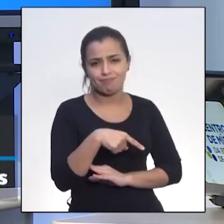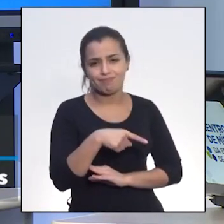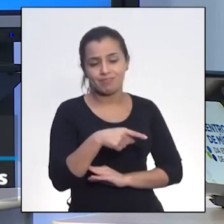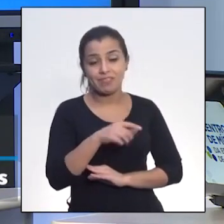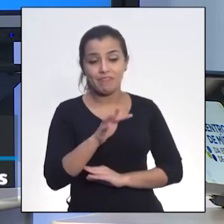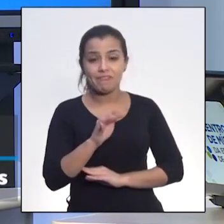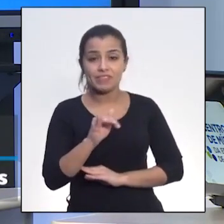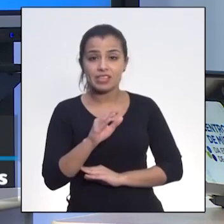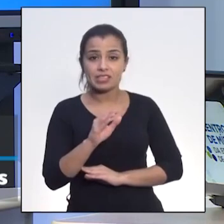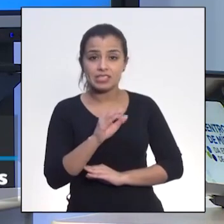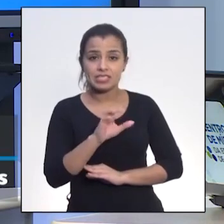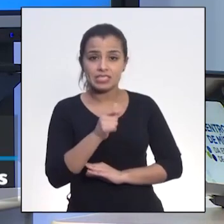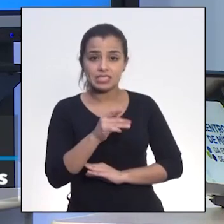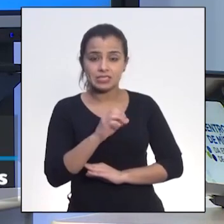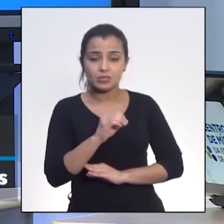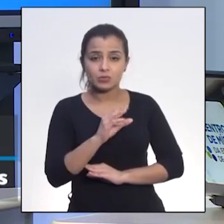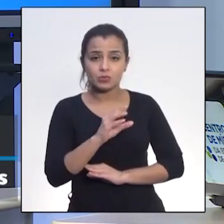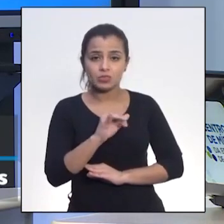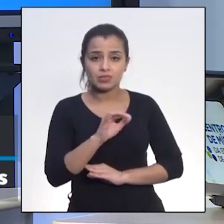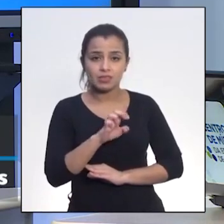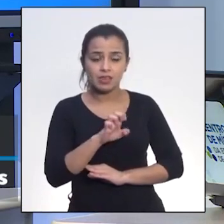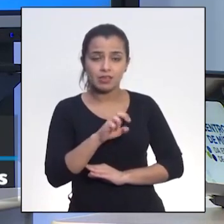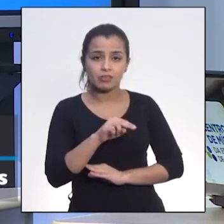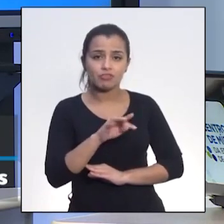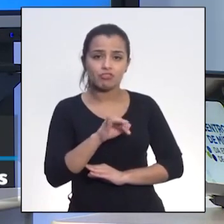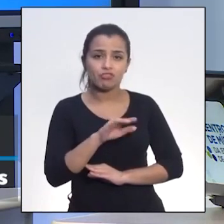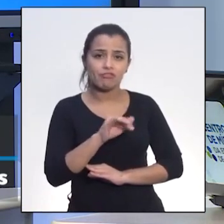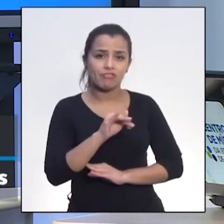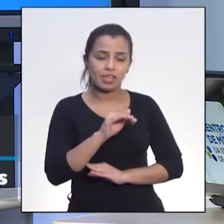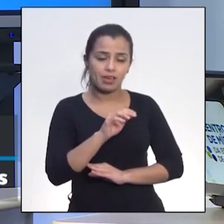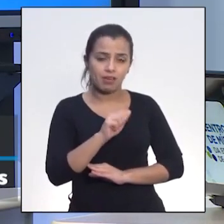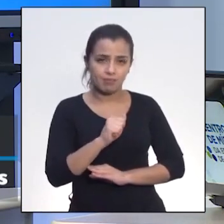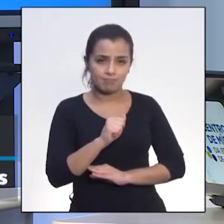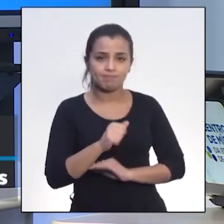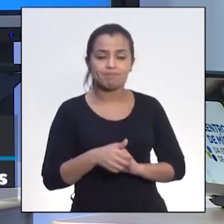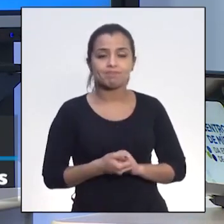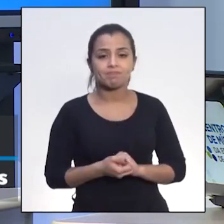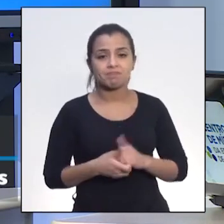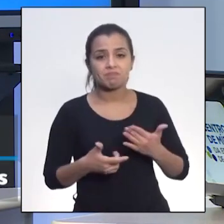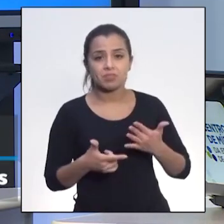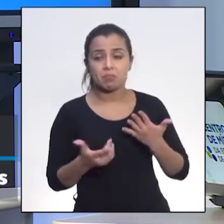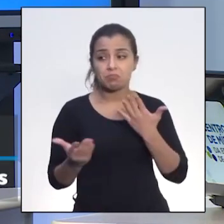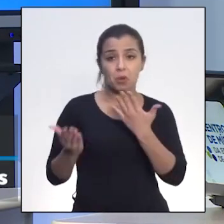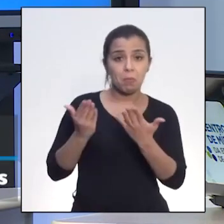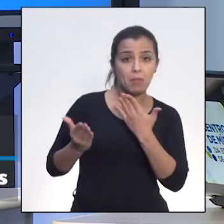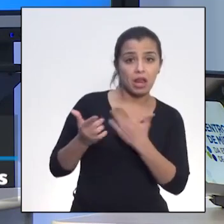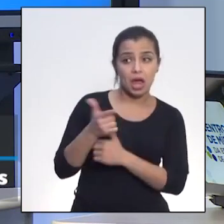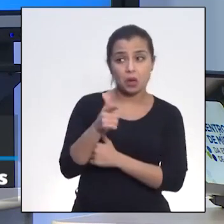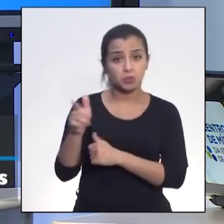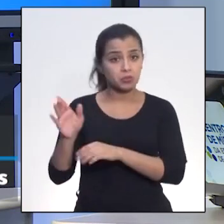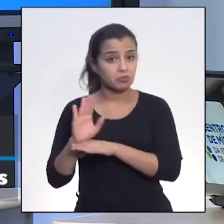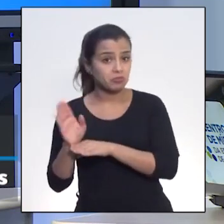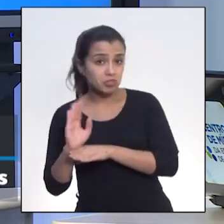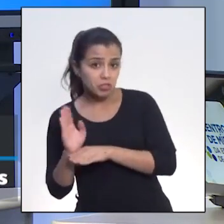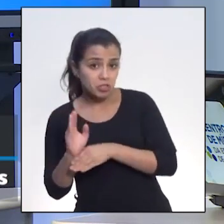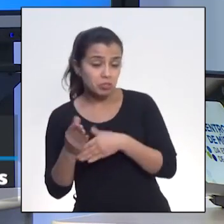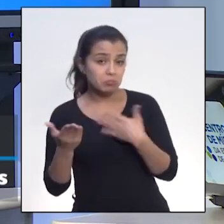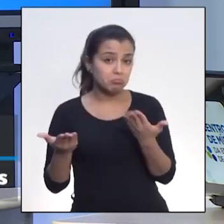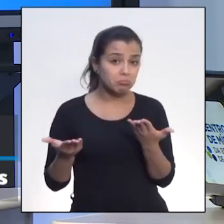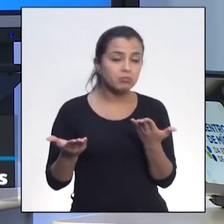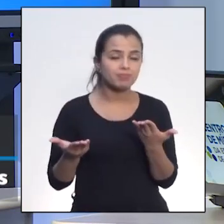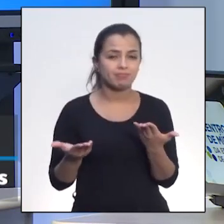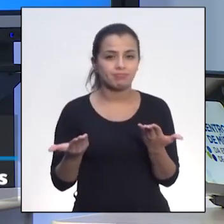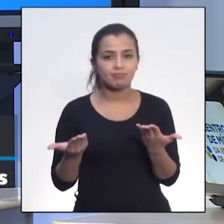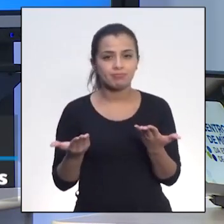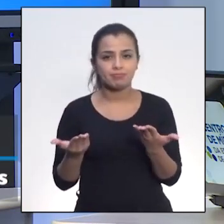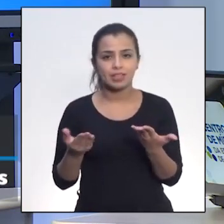né? Comparando com outros filmes do gênero, comparando com filmes de ficção científica, filmes de terror, mas olha, de fato, esse terror aí é